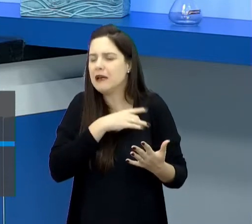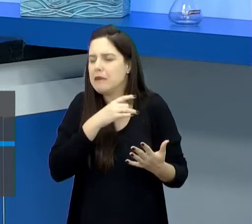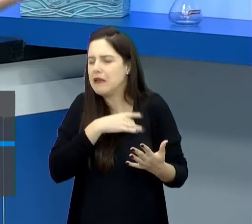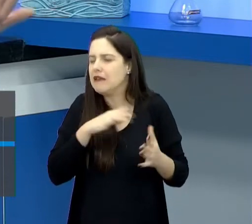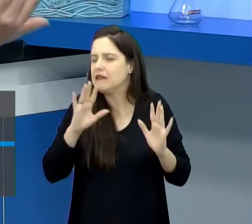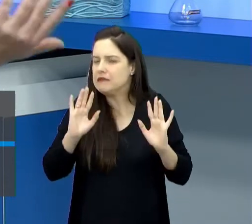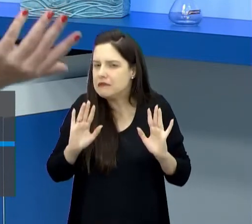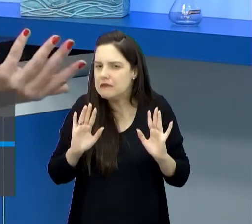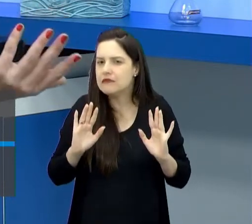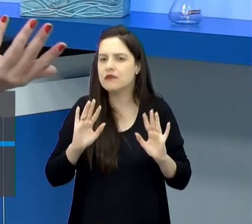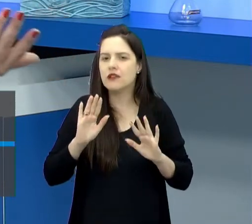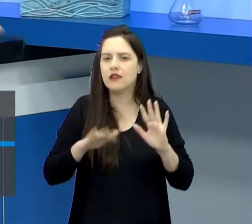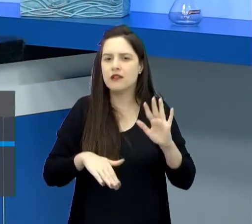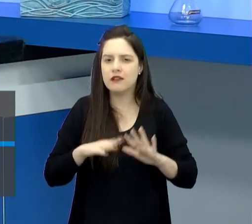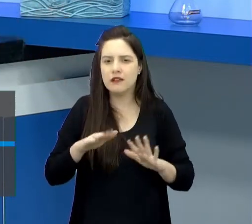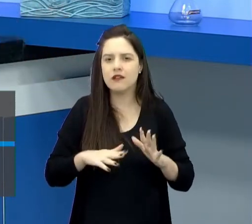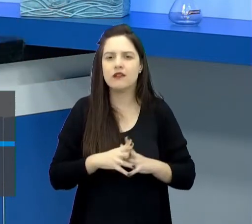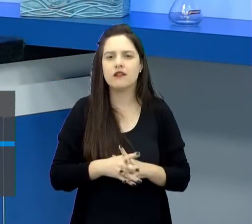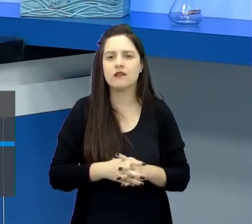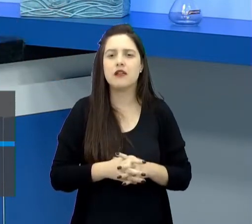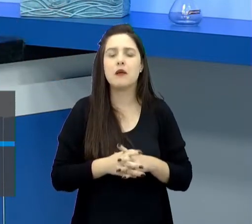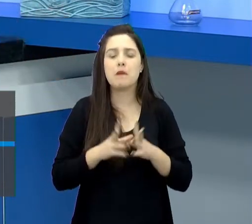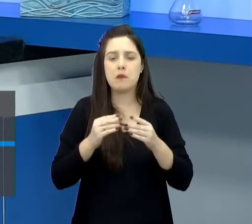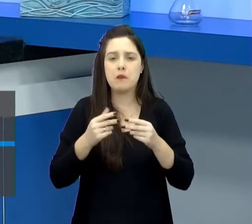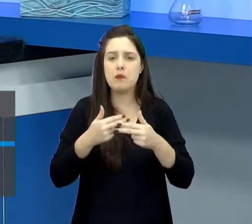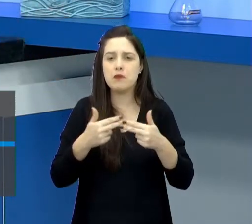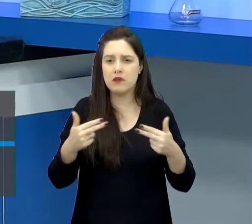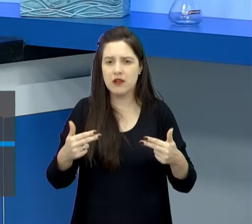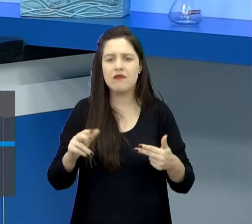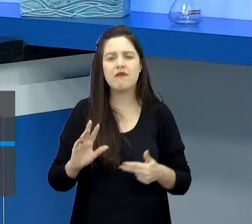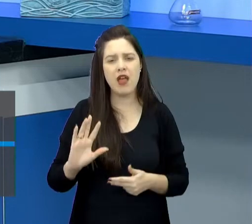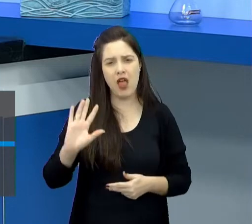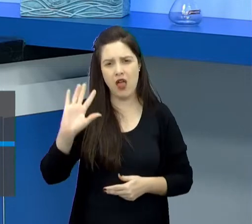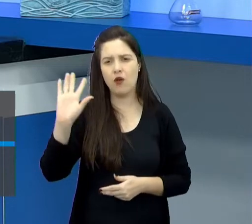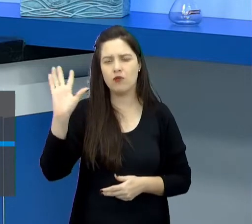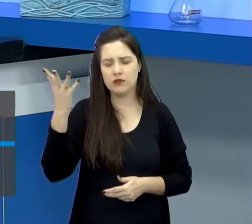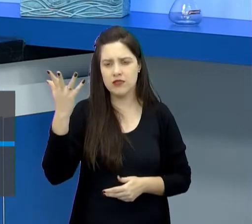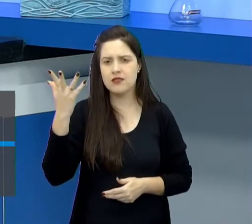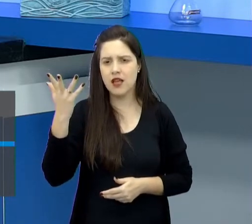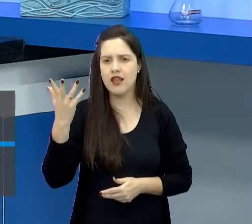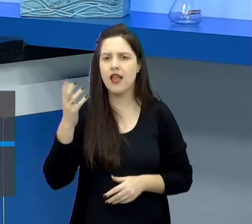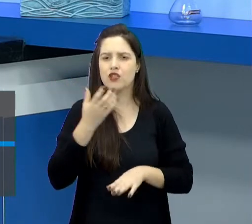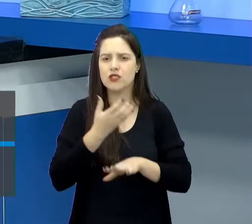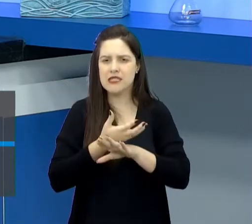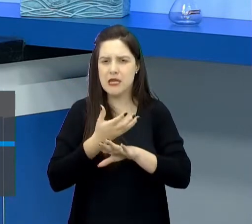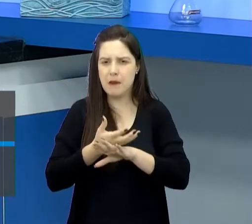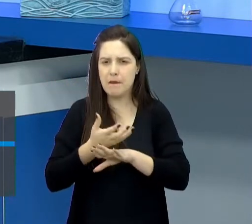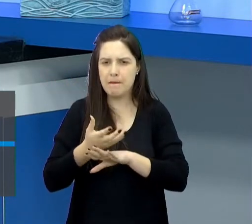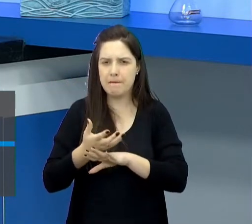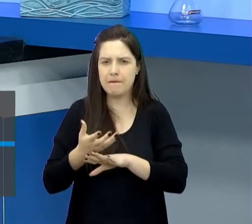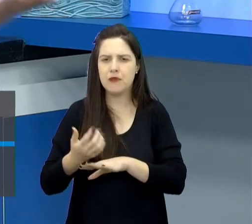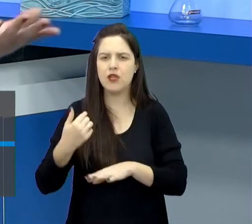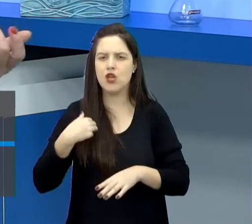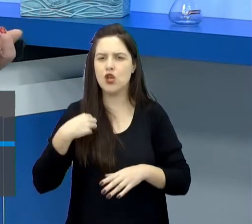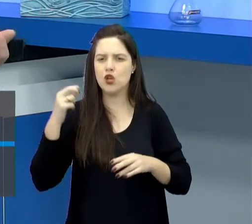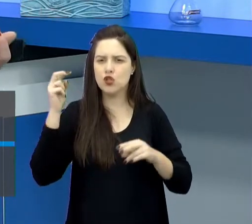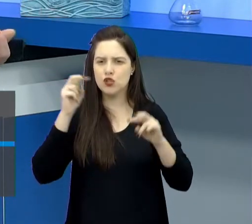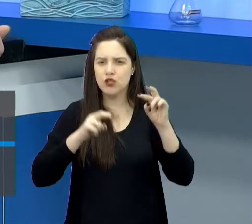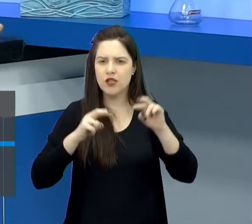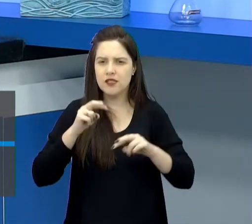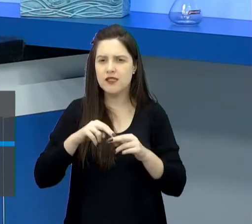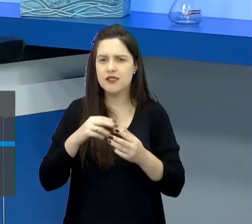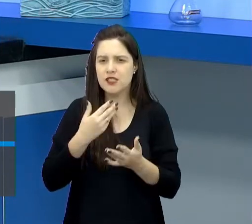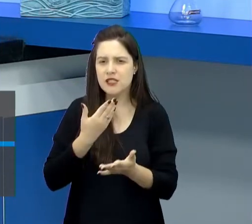ver que gastou além, né? Muitas vezes isso vai acontecer até ter a disciplina, né? Eu já saí, você já saiu do